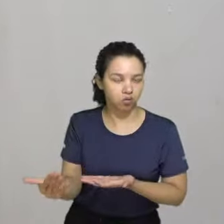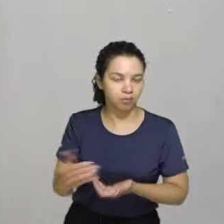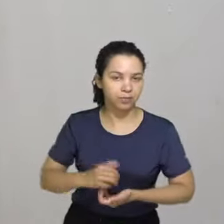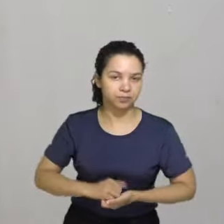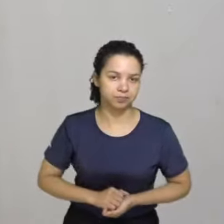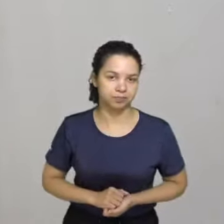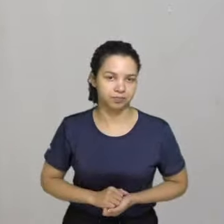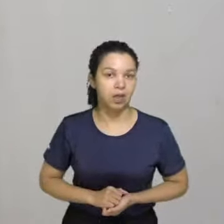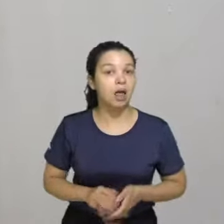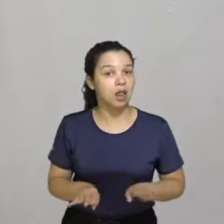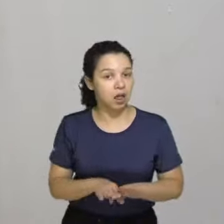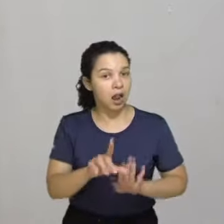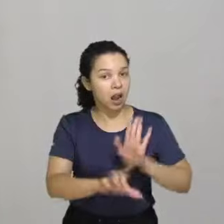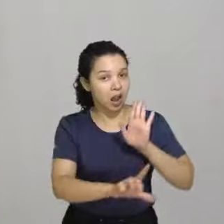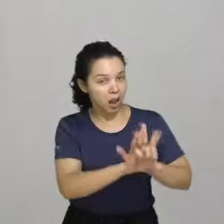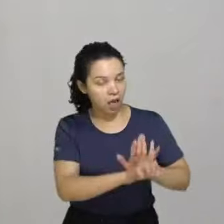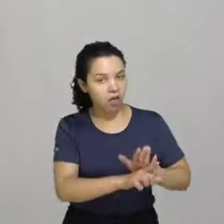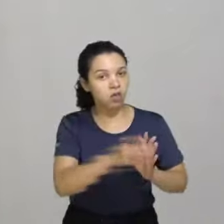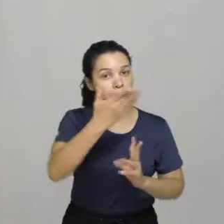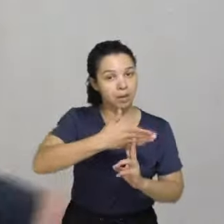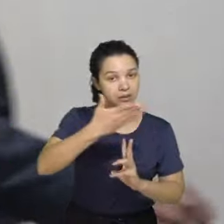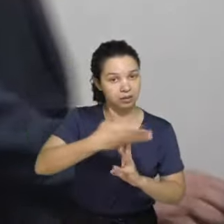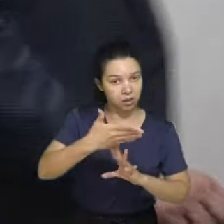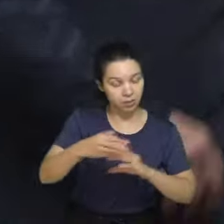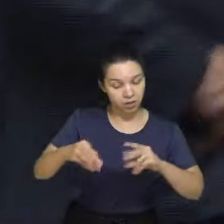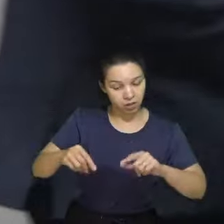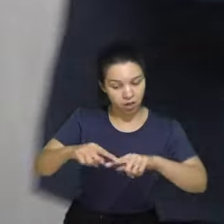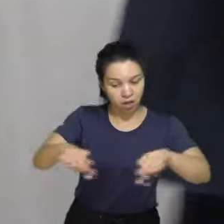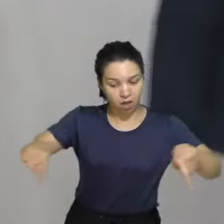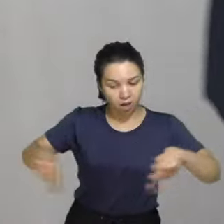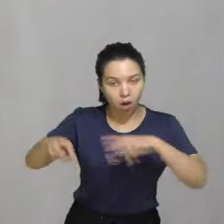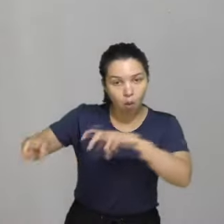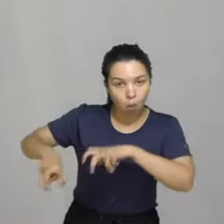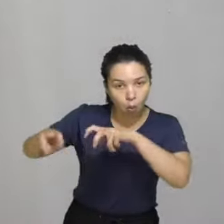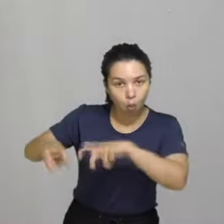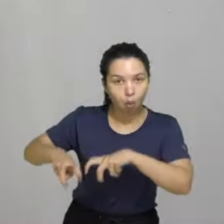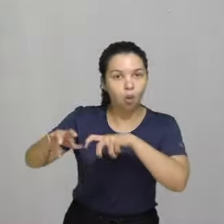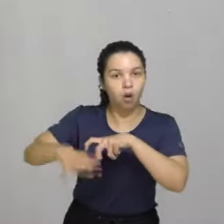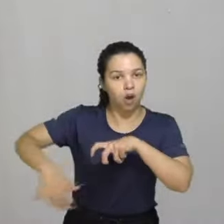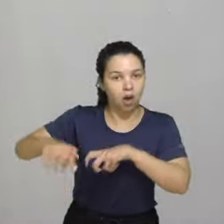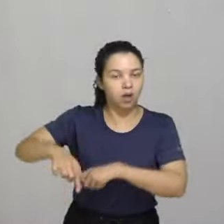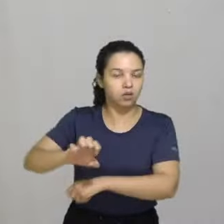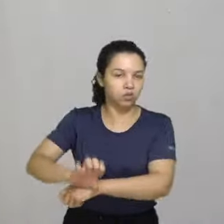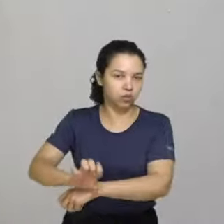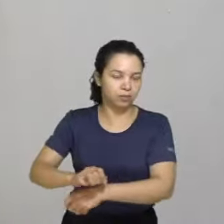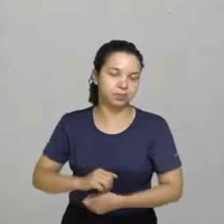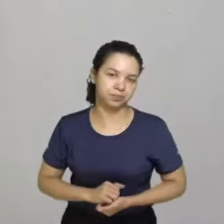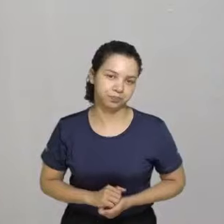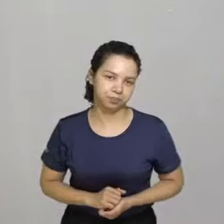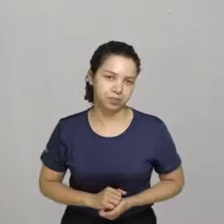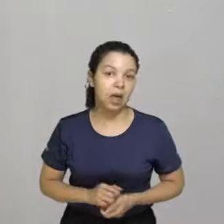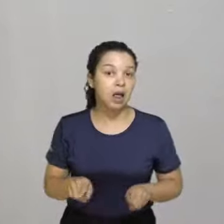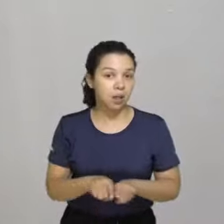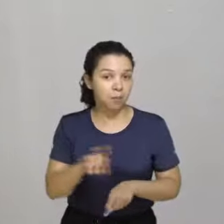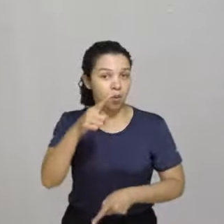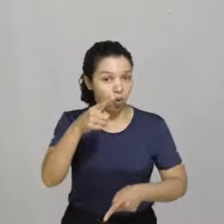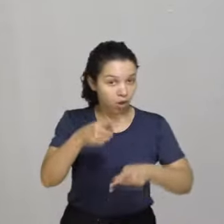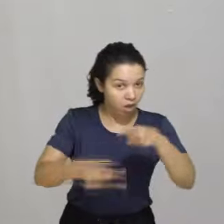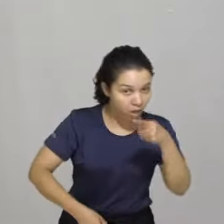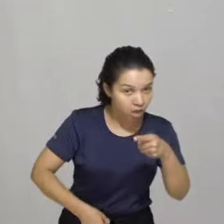sobre o parcelamento do solo para fins urbanos e rurais no nosso Estado, e a que trata sobre a proibição dos